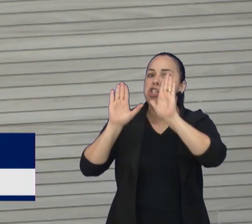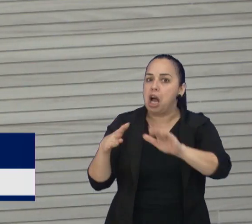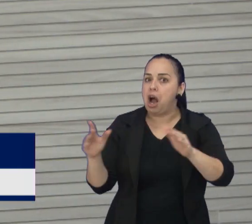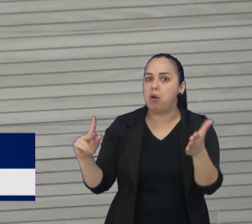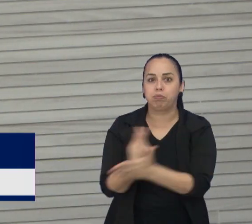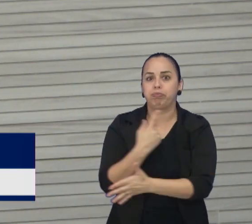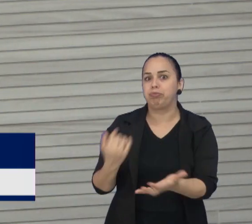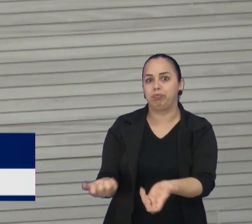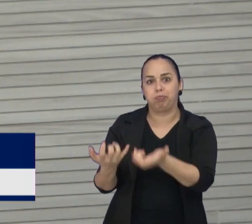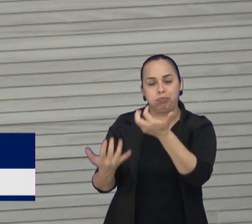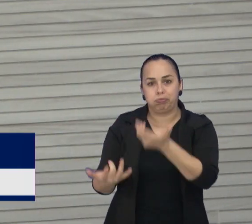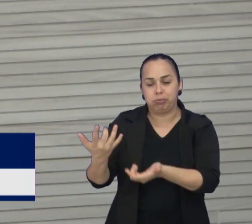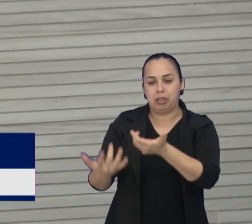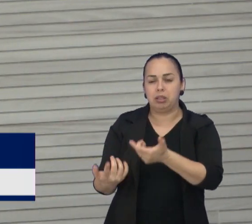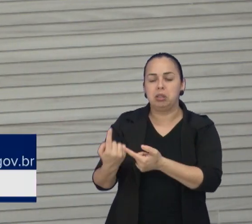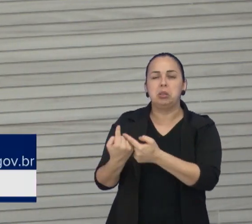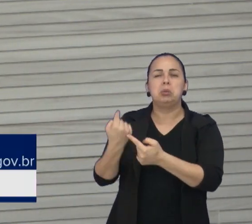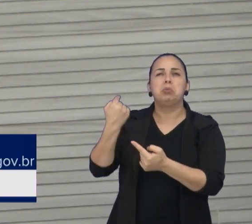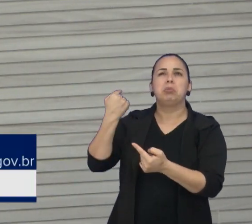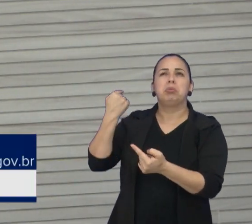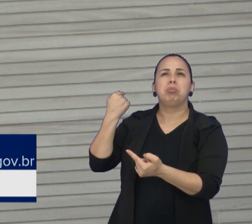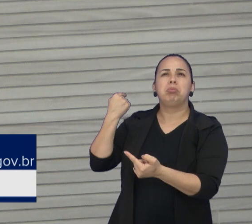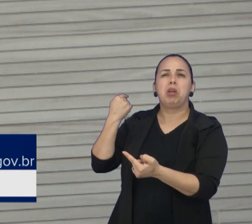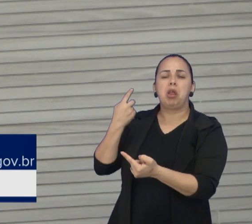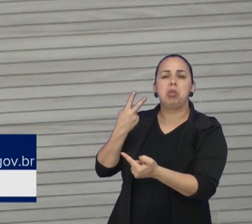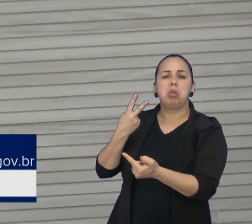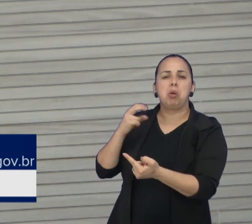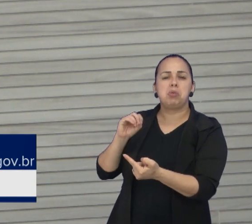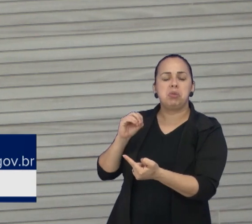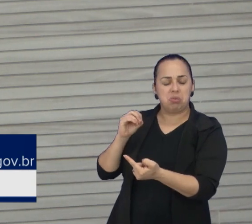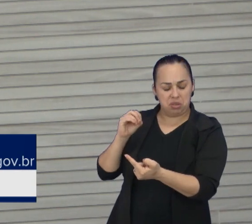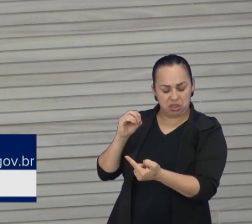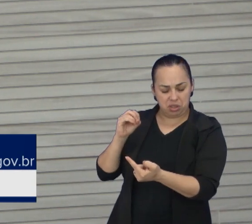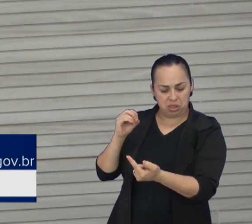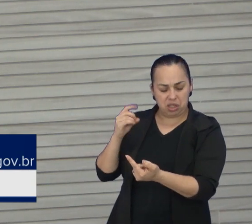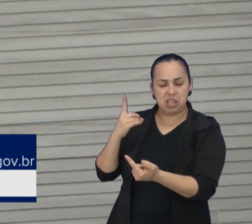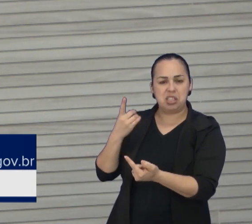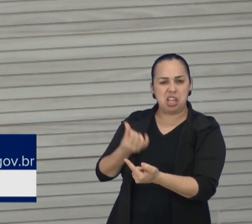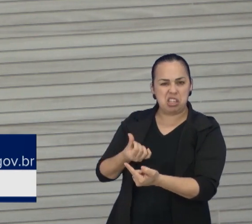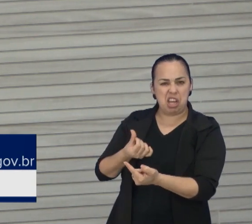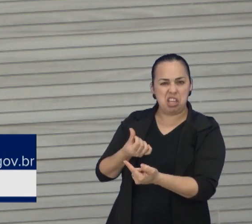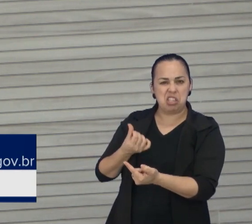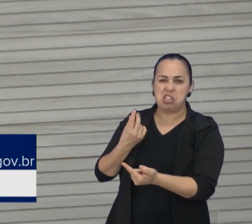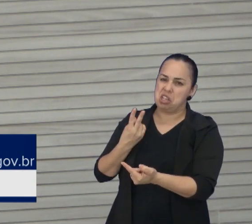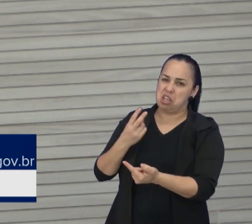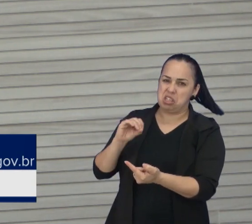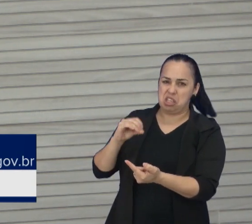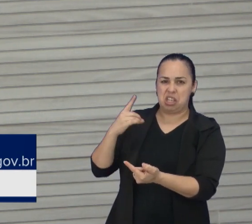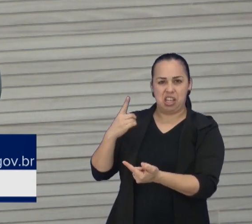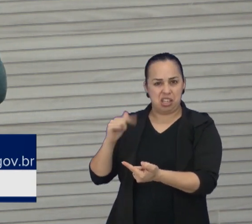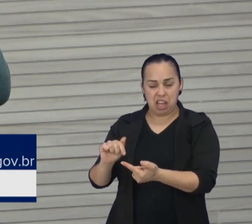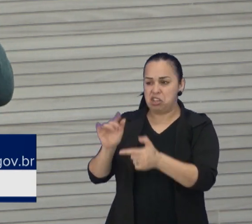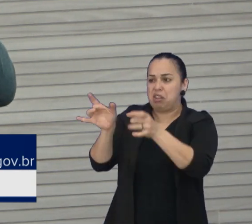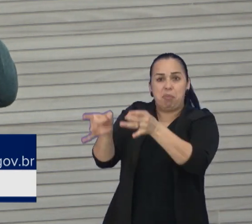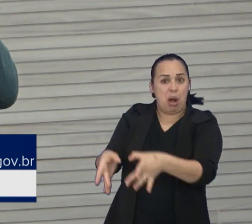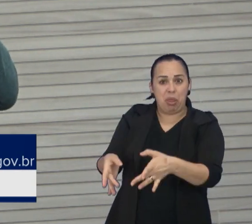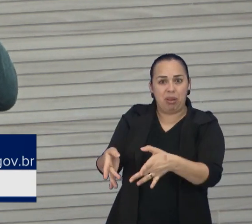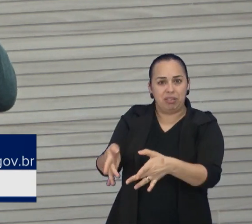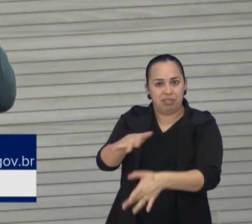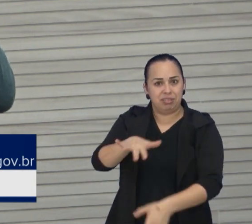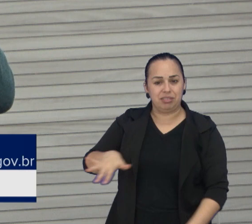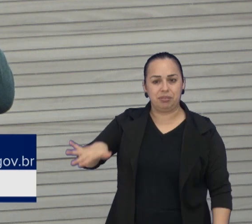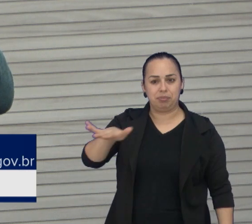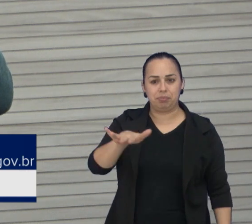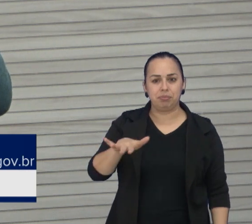incendiado desde 2016, 2017, abandonado lá.